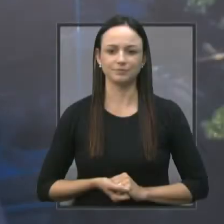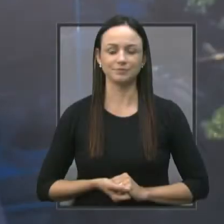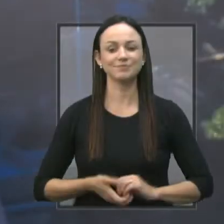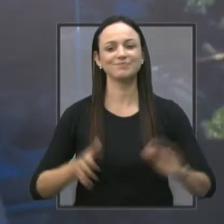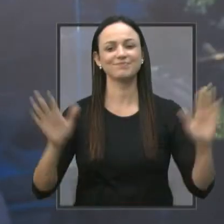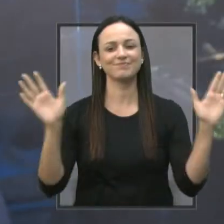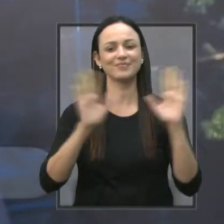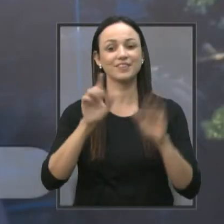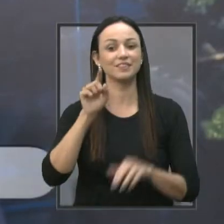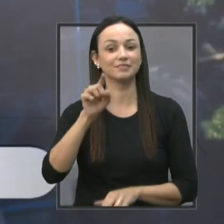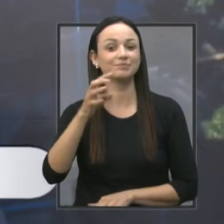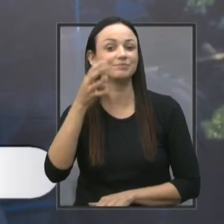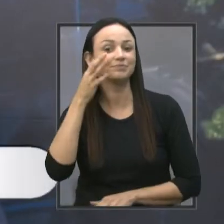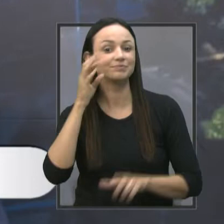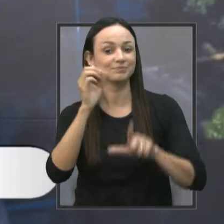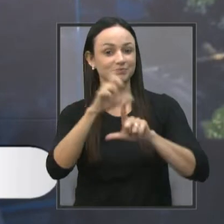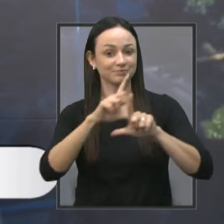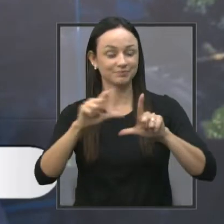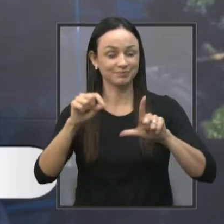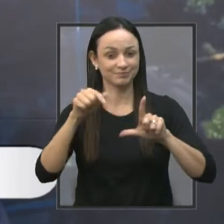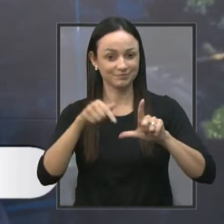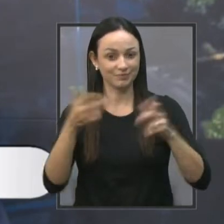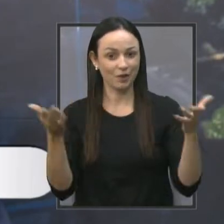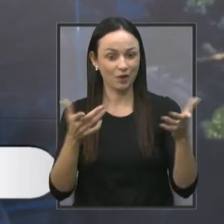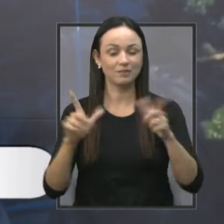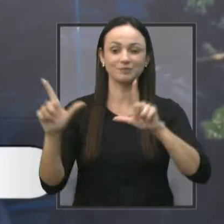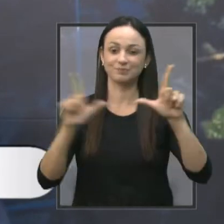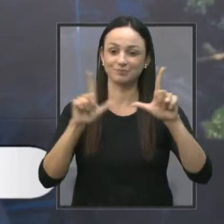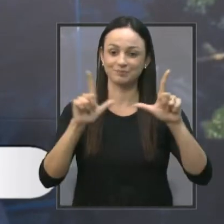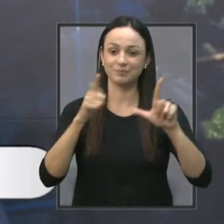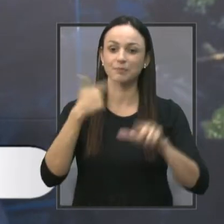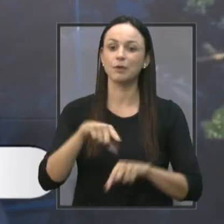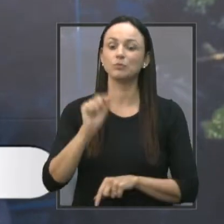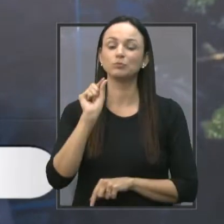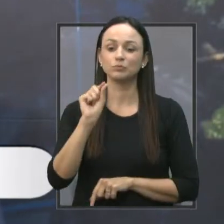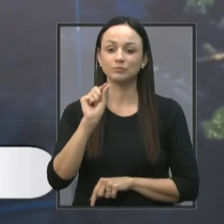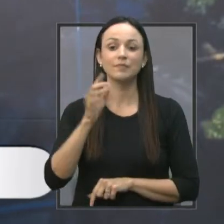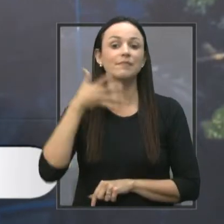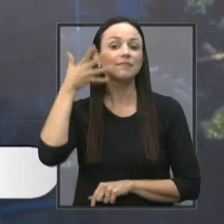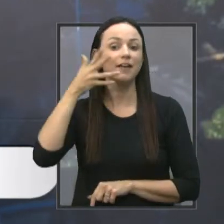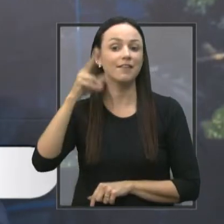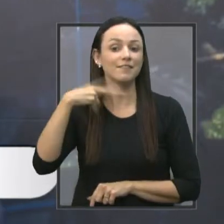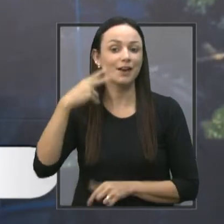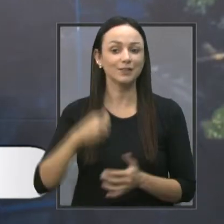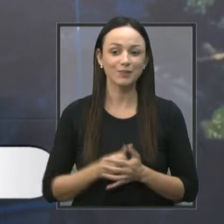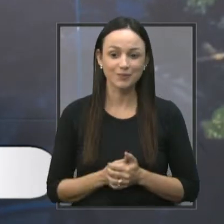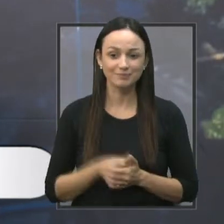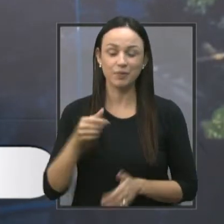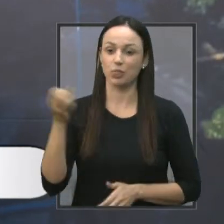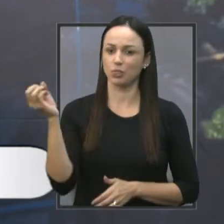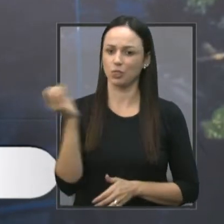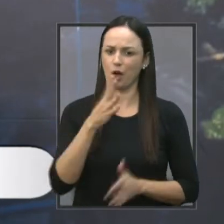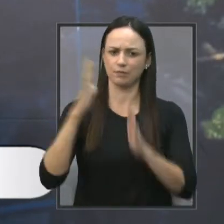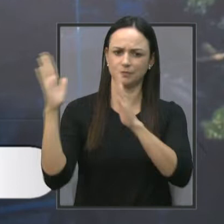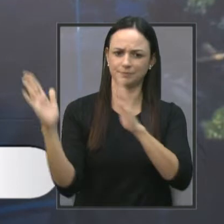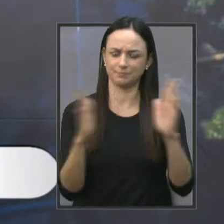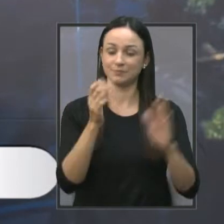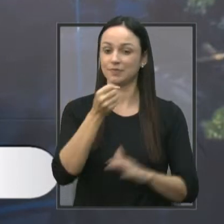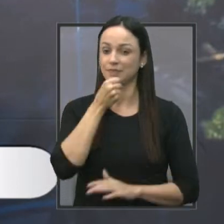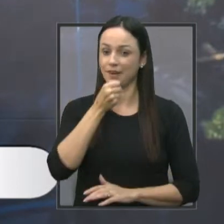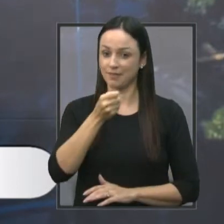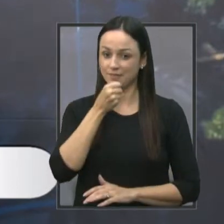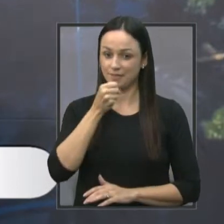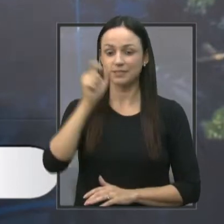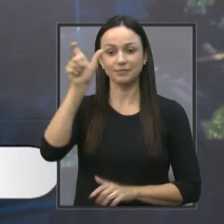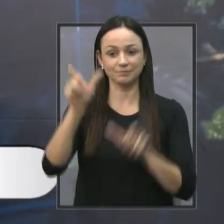Olá para você ligado na TV Câmara Jaú, está entrando no ar mais uma edição do programa Fala Vereador. Esta é uma nova rodada de entrevistas